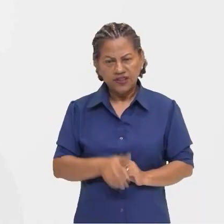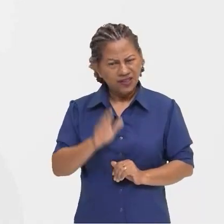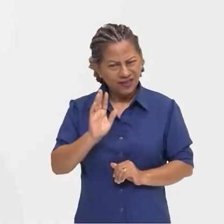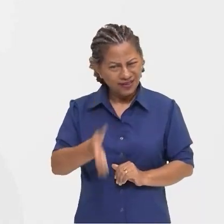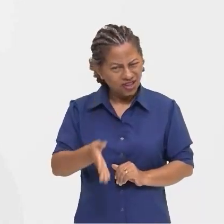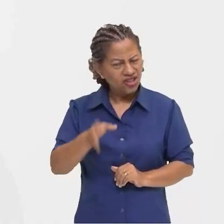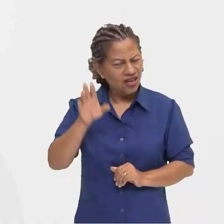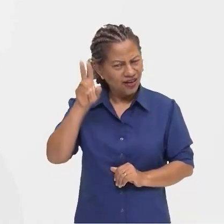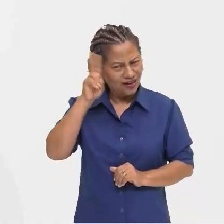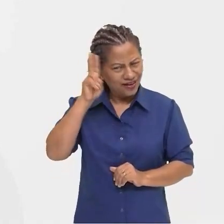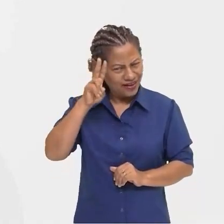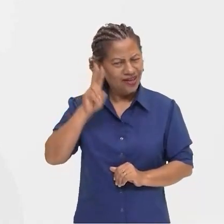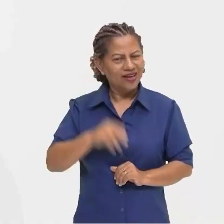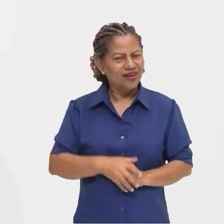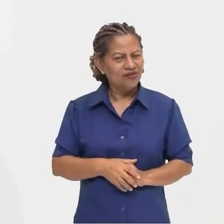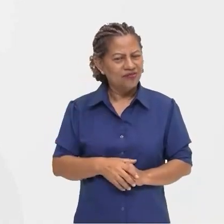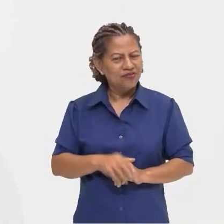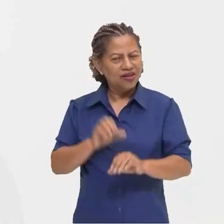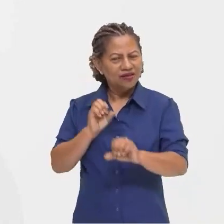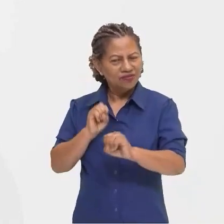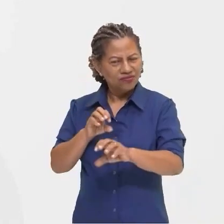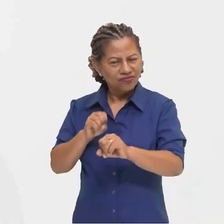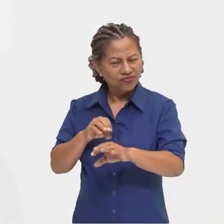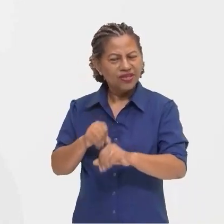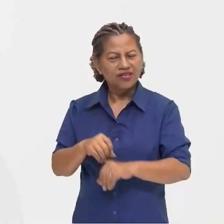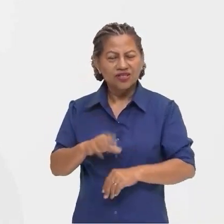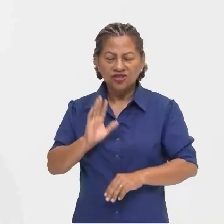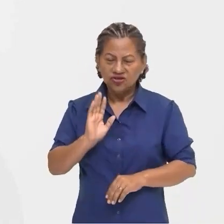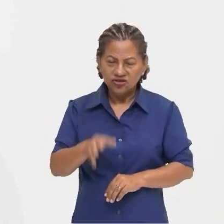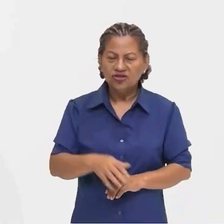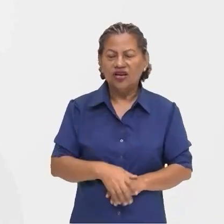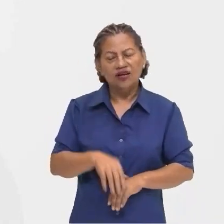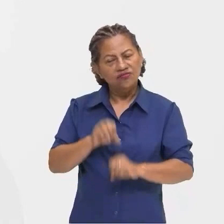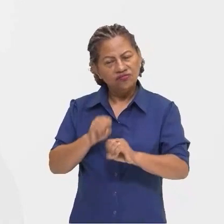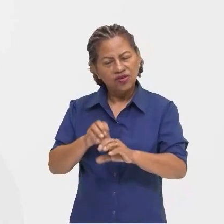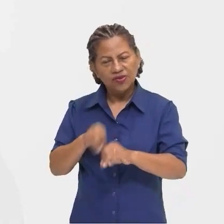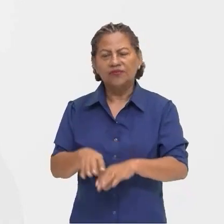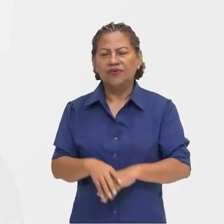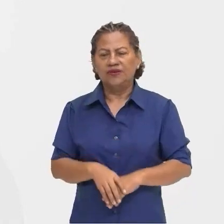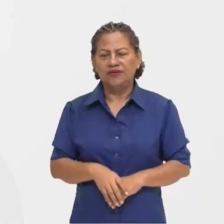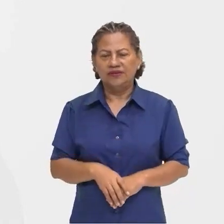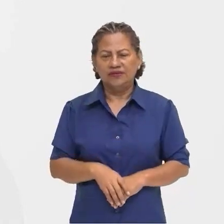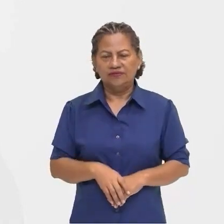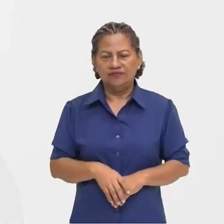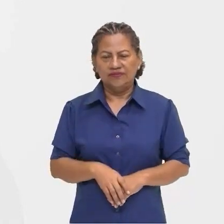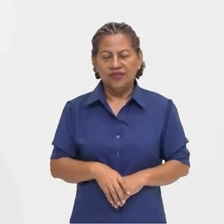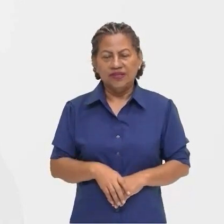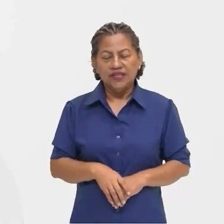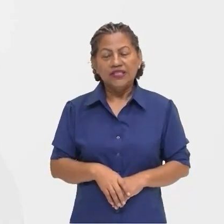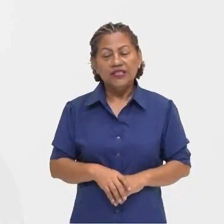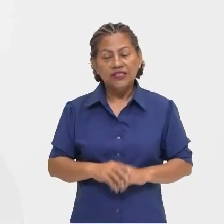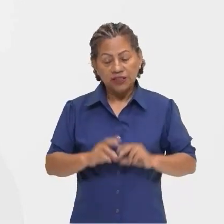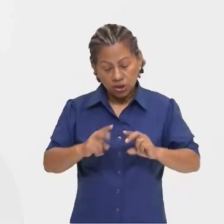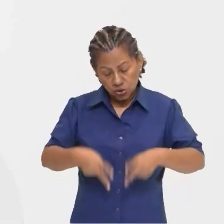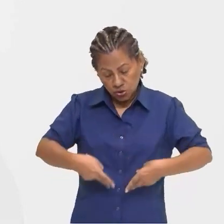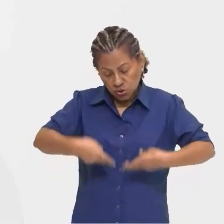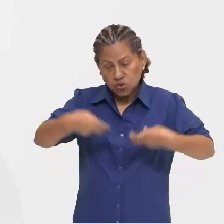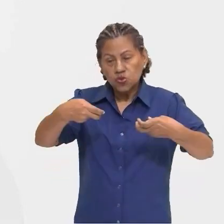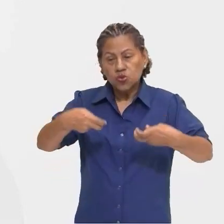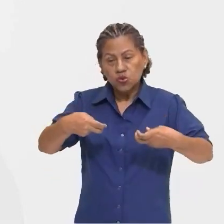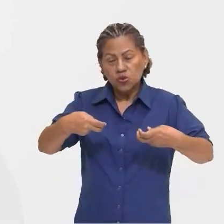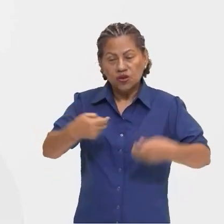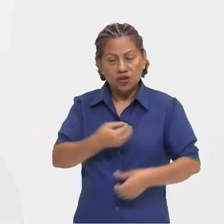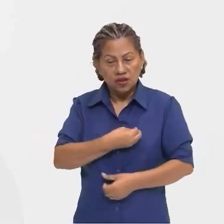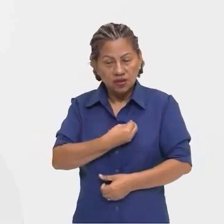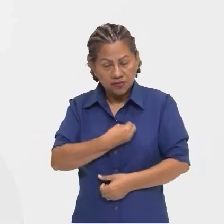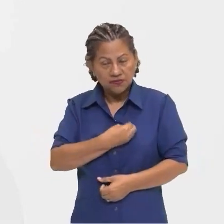aqui. Várias aulas a gente está falando dessa coisa de se conhecer, para que a